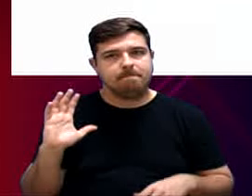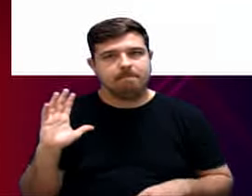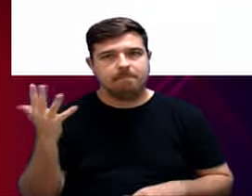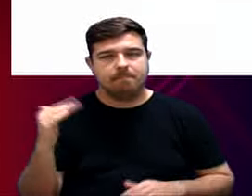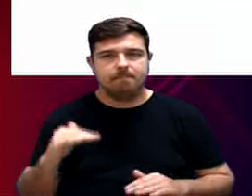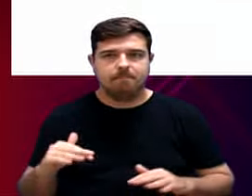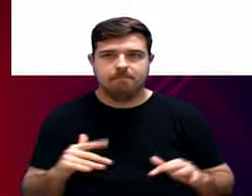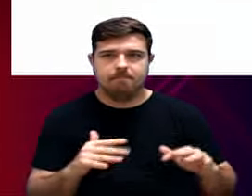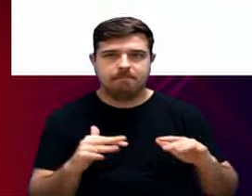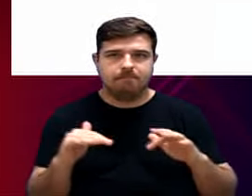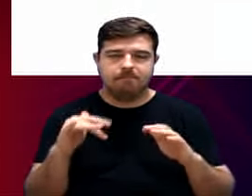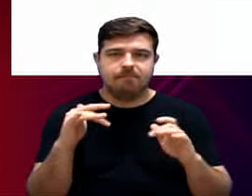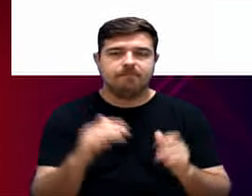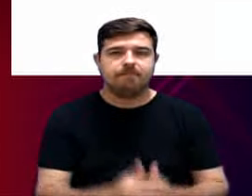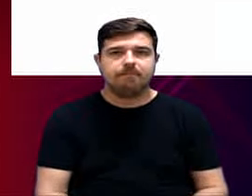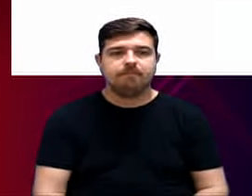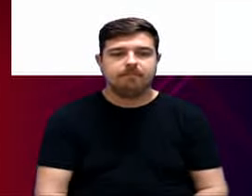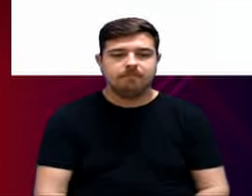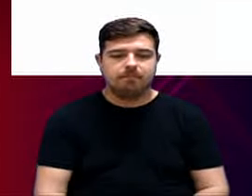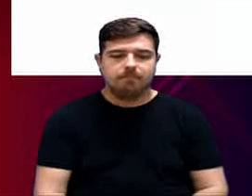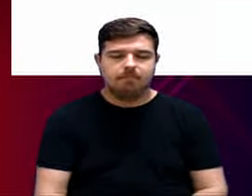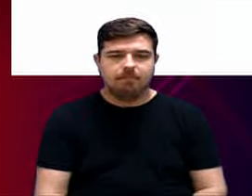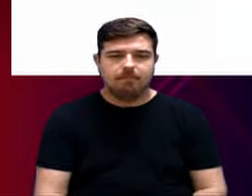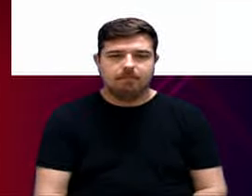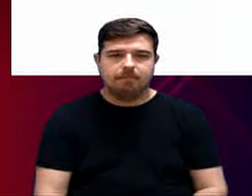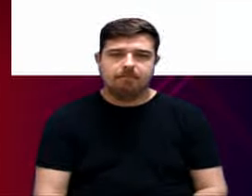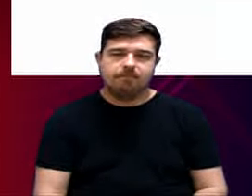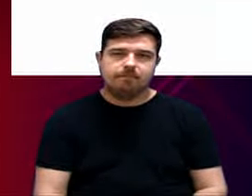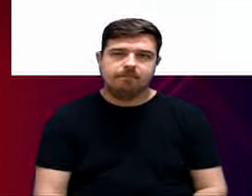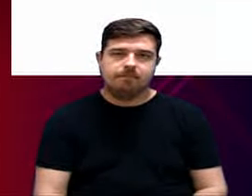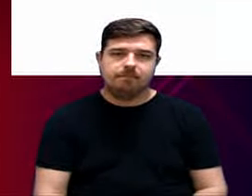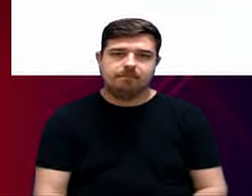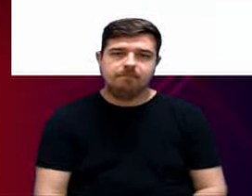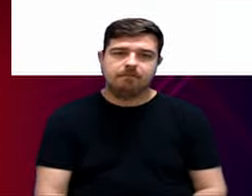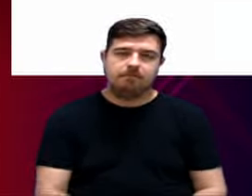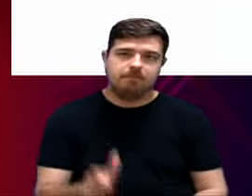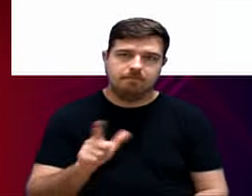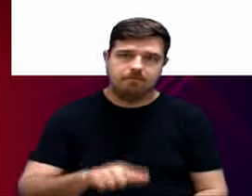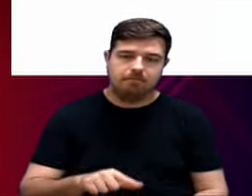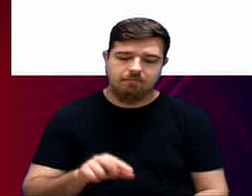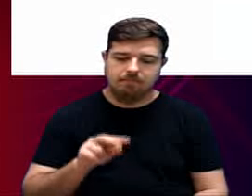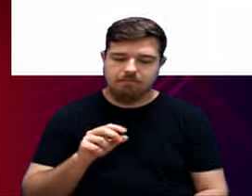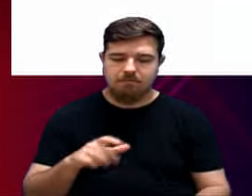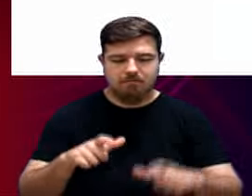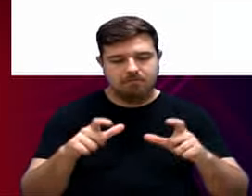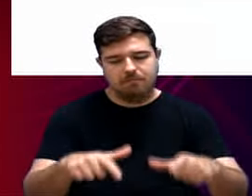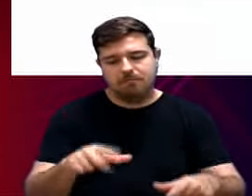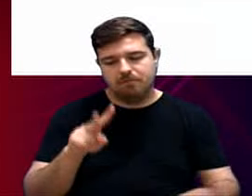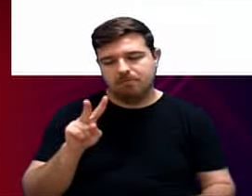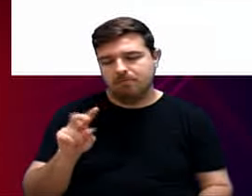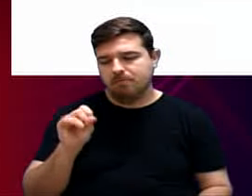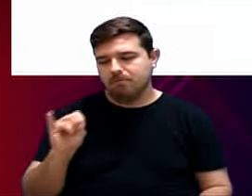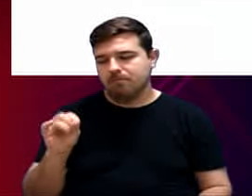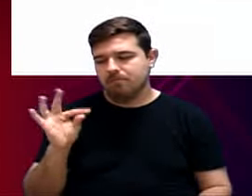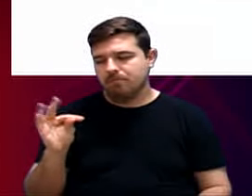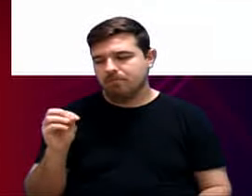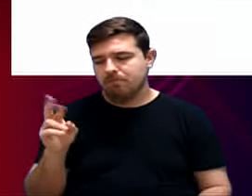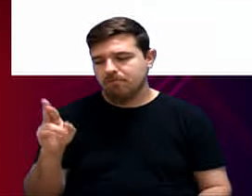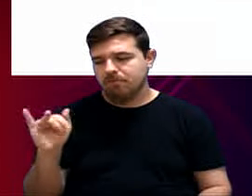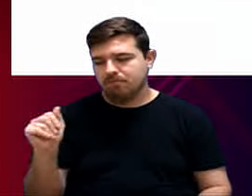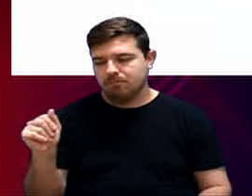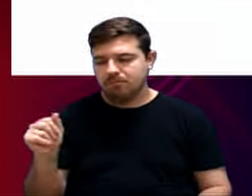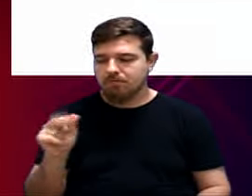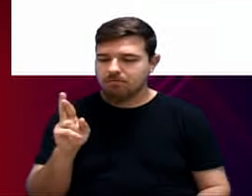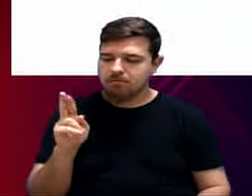Parque das Águas do entorno do Parque das Águas e lá em cima no Vitória rja então esses são os pontos e sinalizados